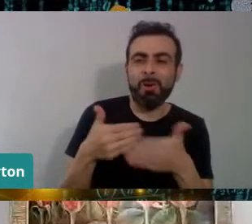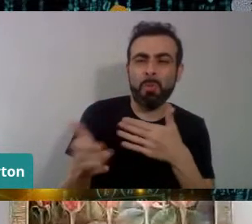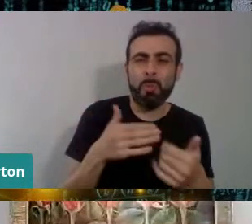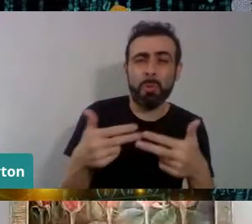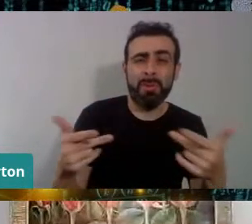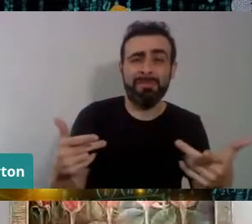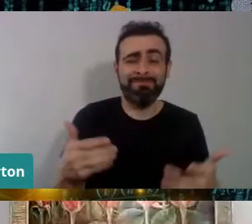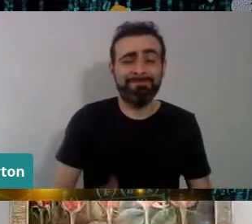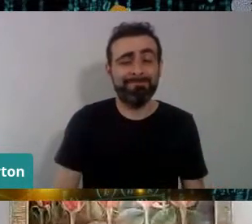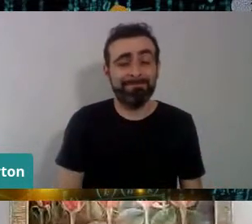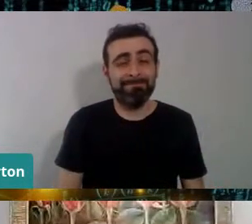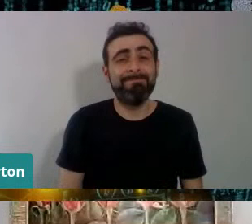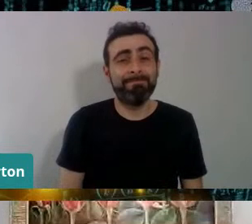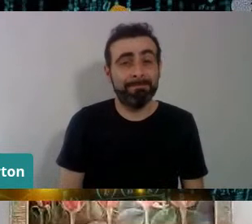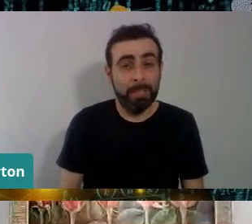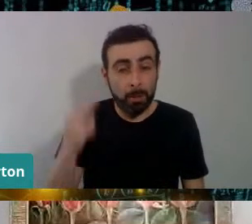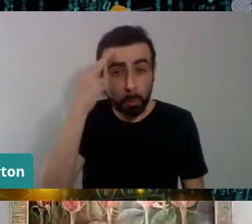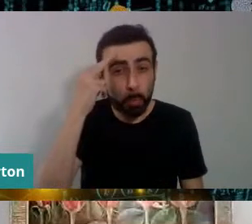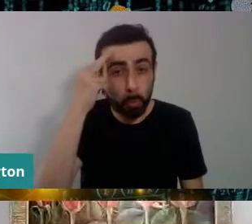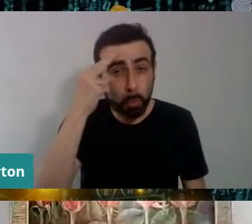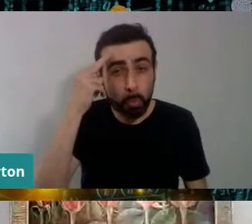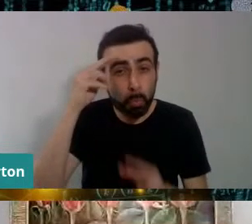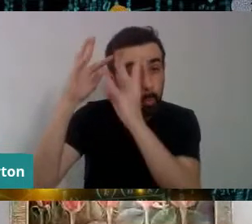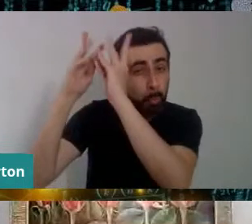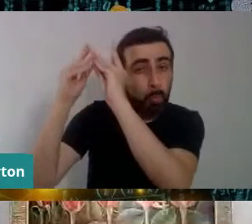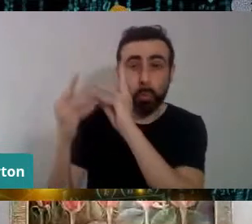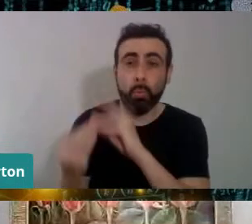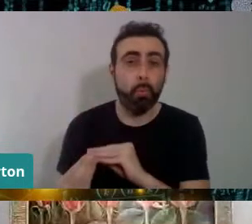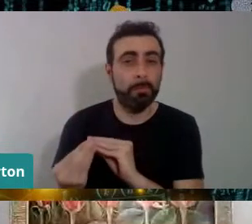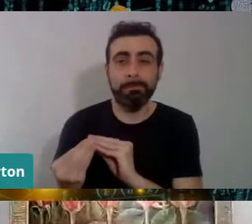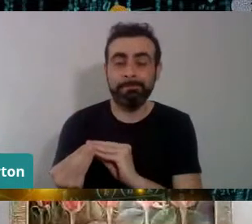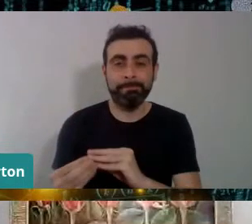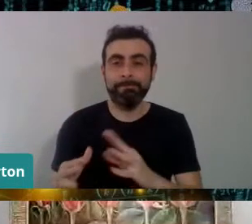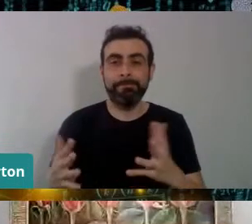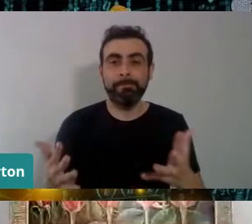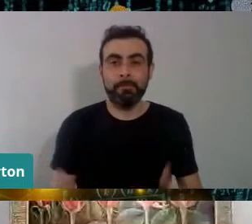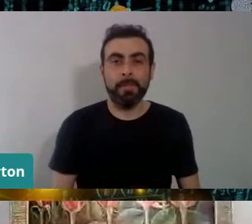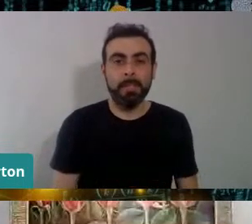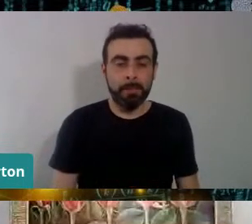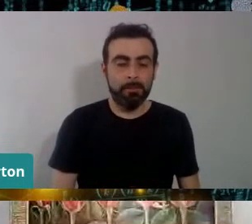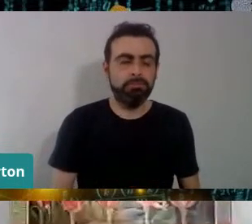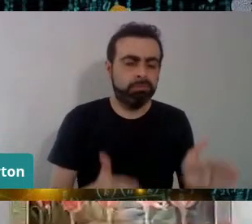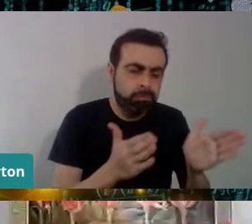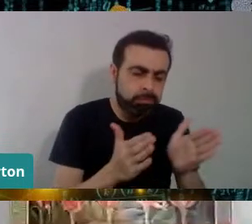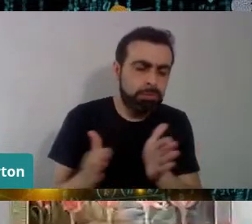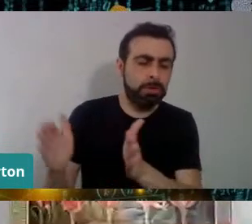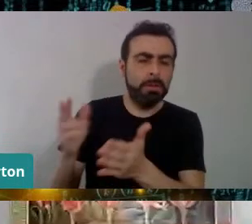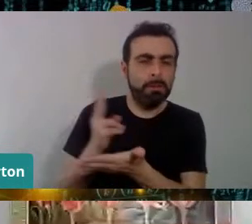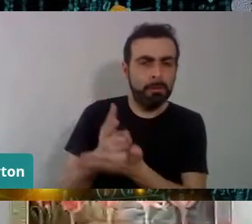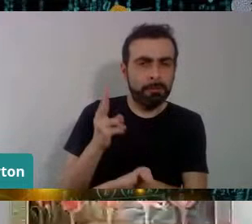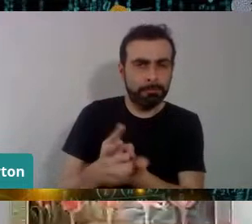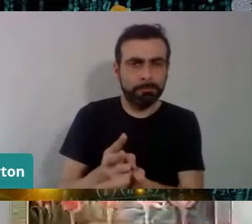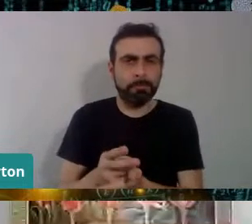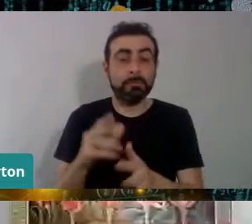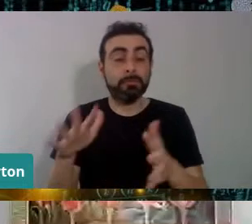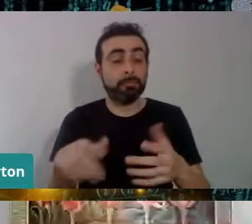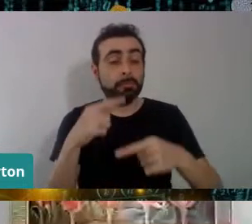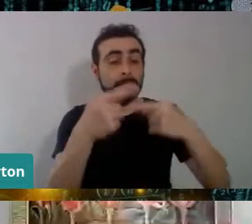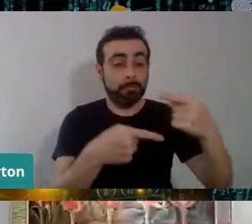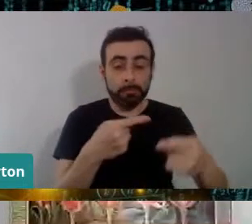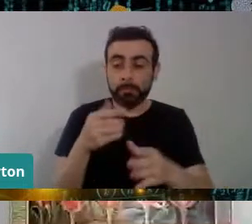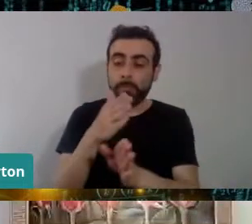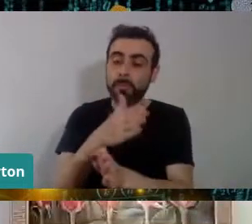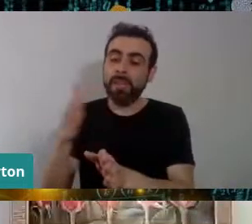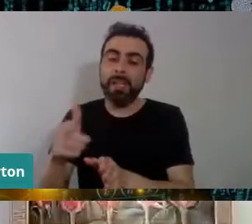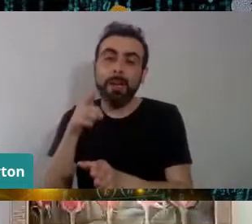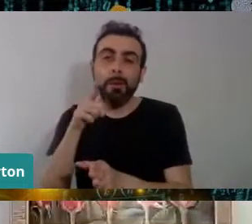né, desfazia, né? Mas, como tocando, é que por fim conseguimos, né? Lembrando